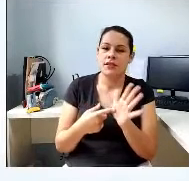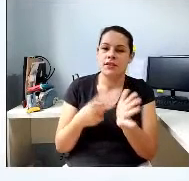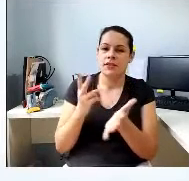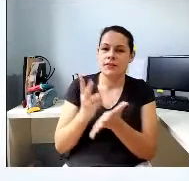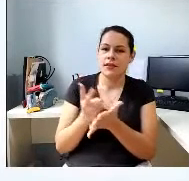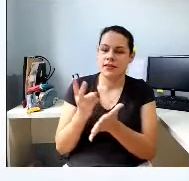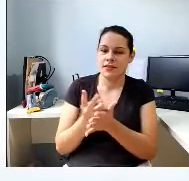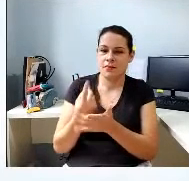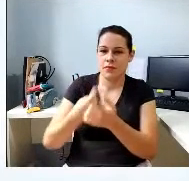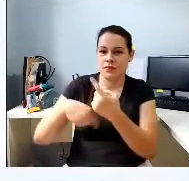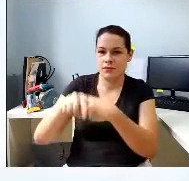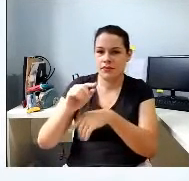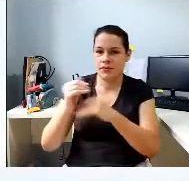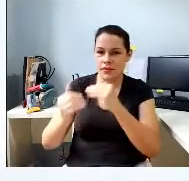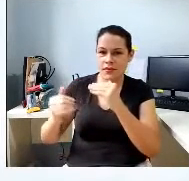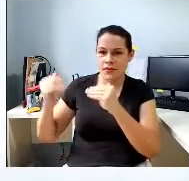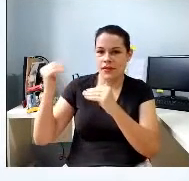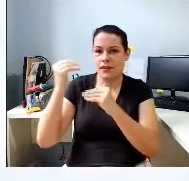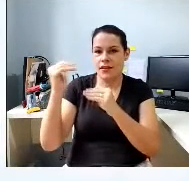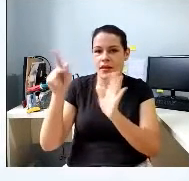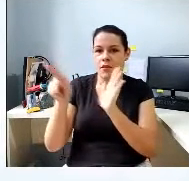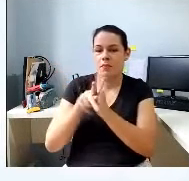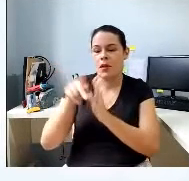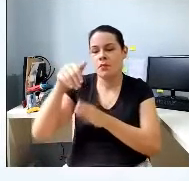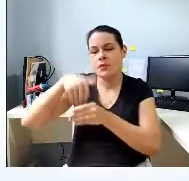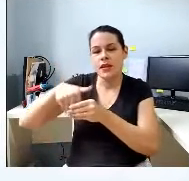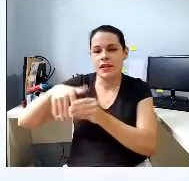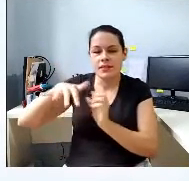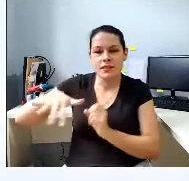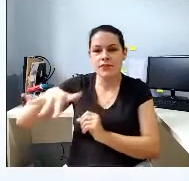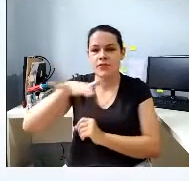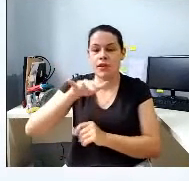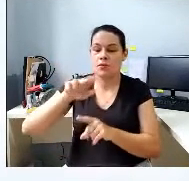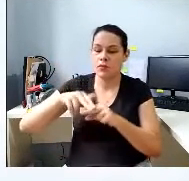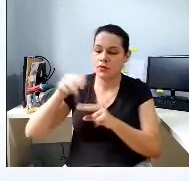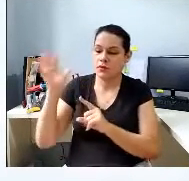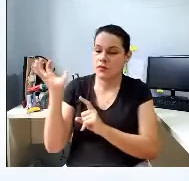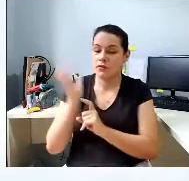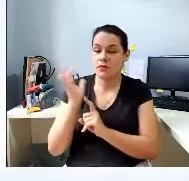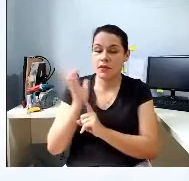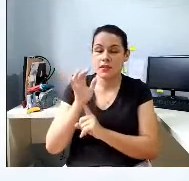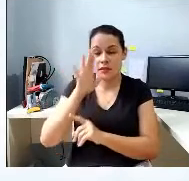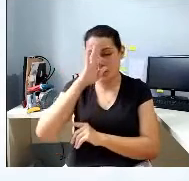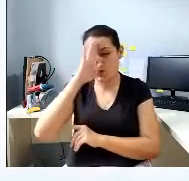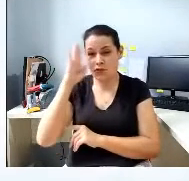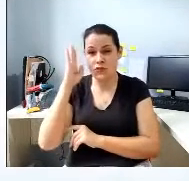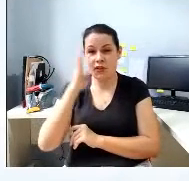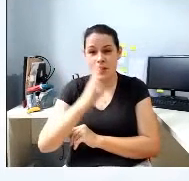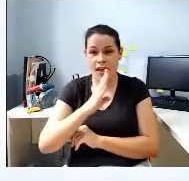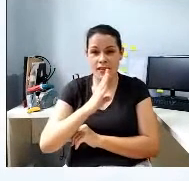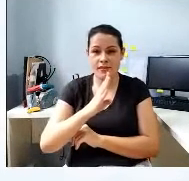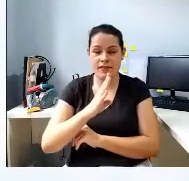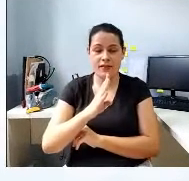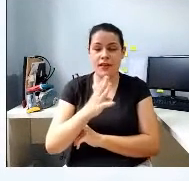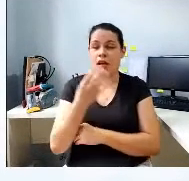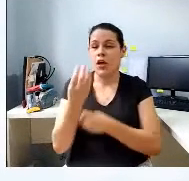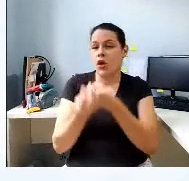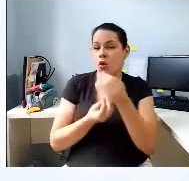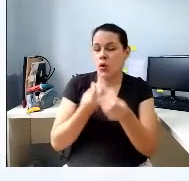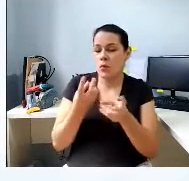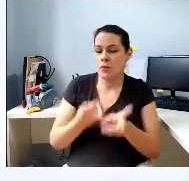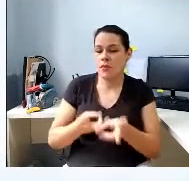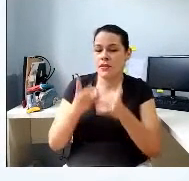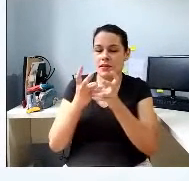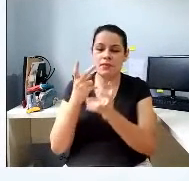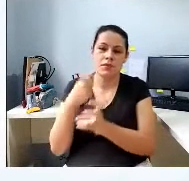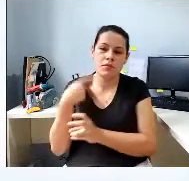avant-première das eleições gerais. Portanto, o impacto dessa eleição, a conformação